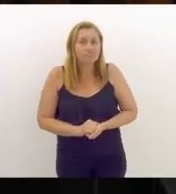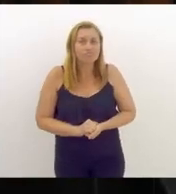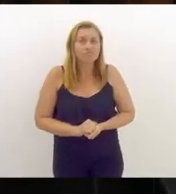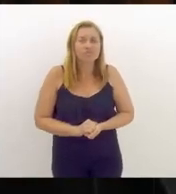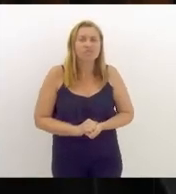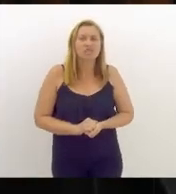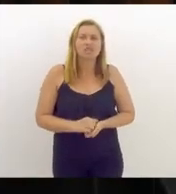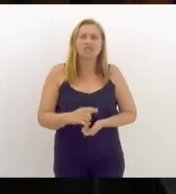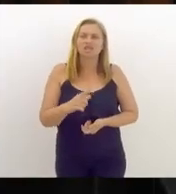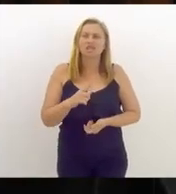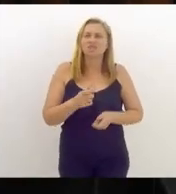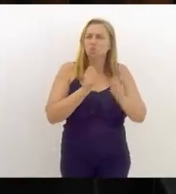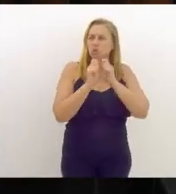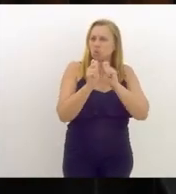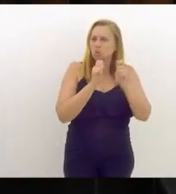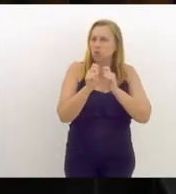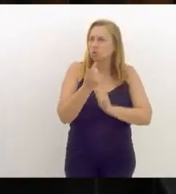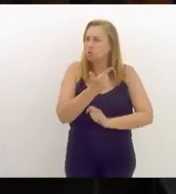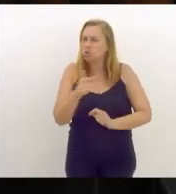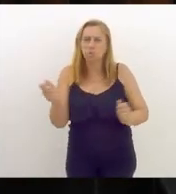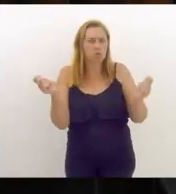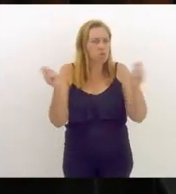existiria jornal